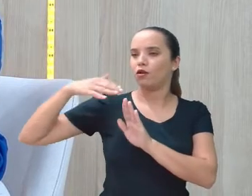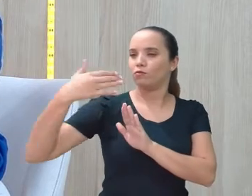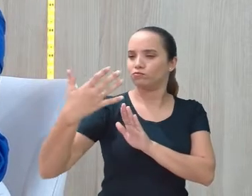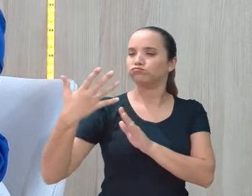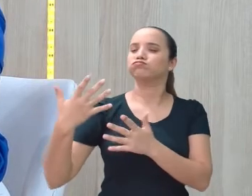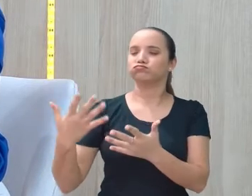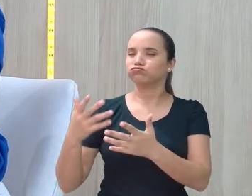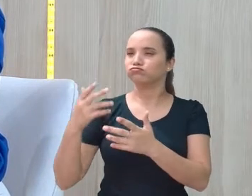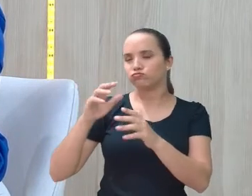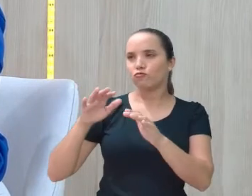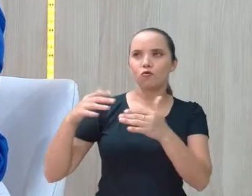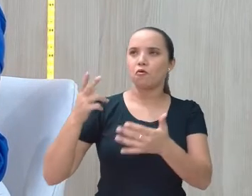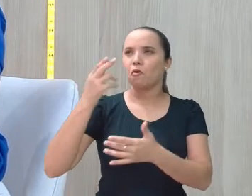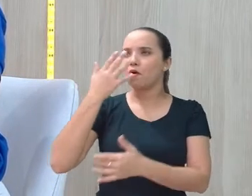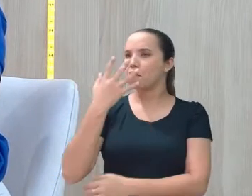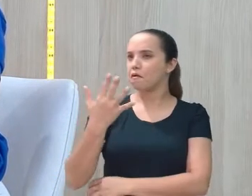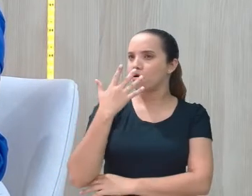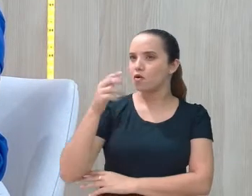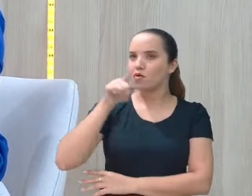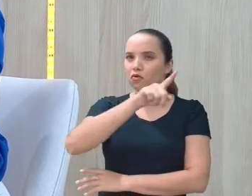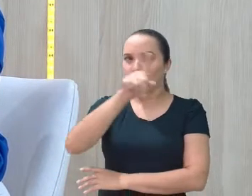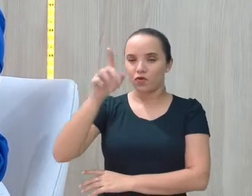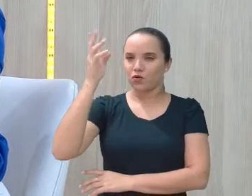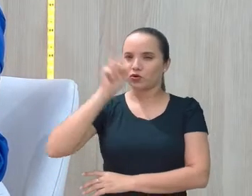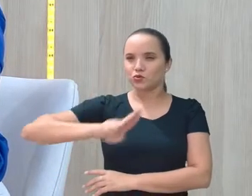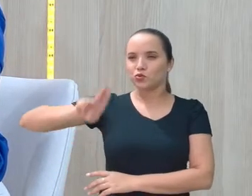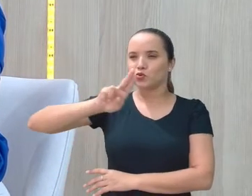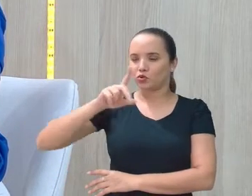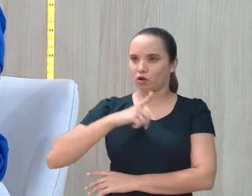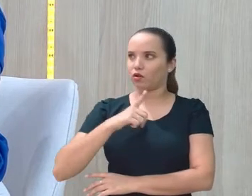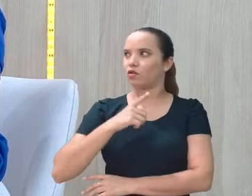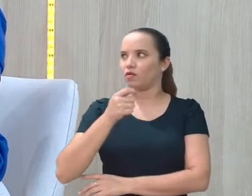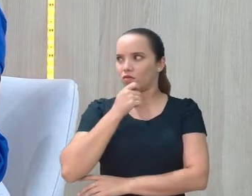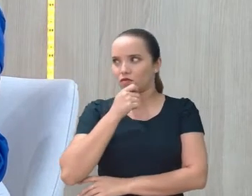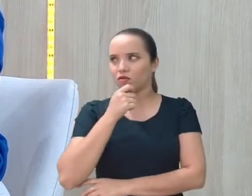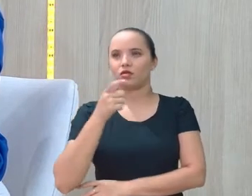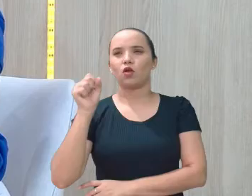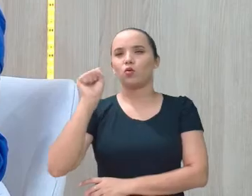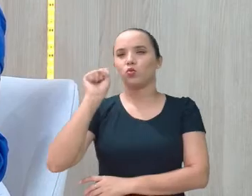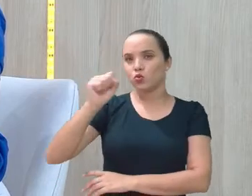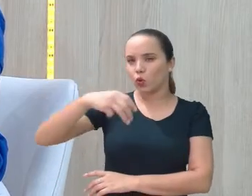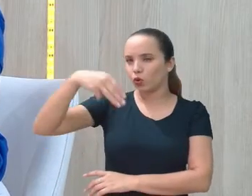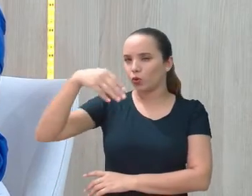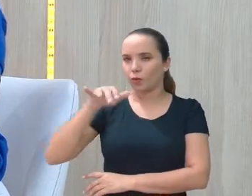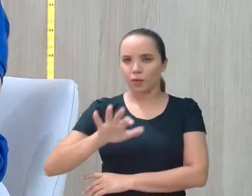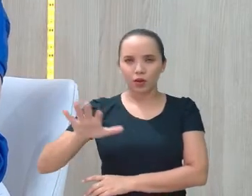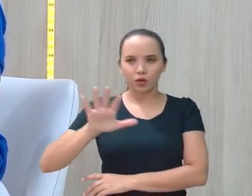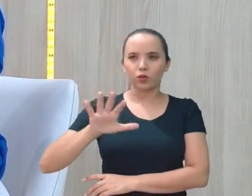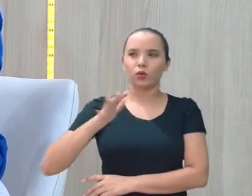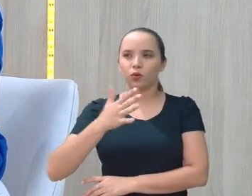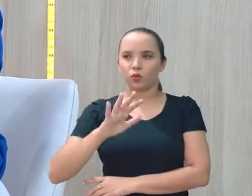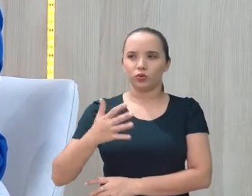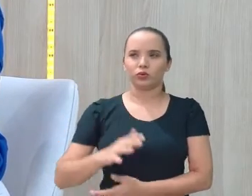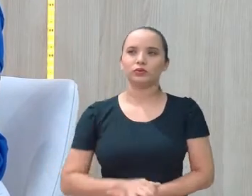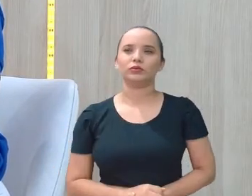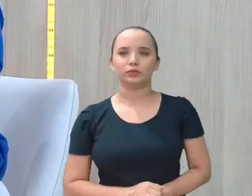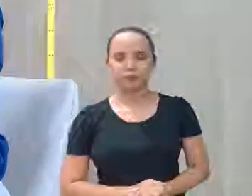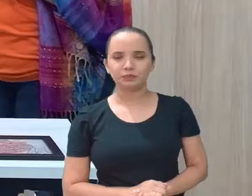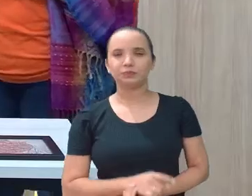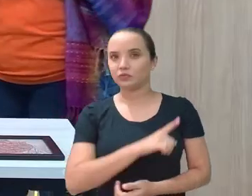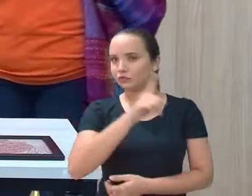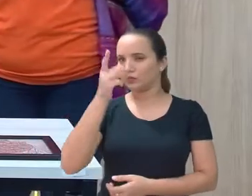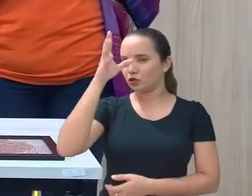que vocês colocariam? Né? Nós temos uns 8 minutinhos de aula ainda para vocês aprenderem bastante coisa. Ai, que